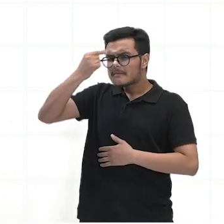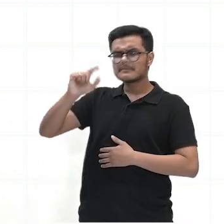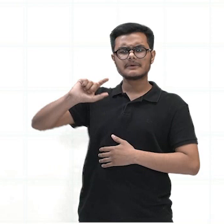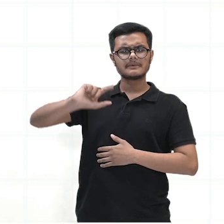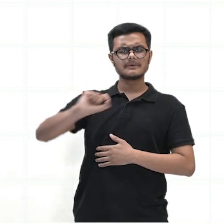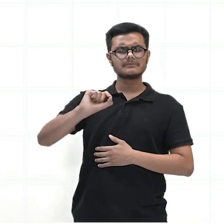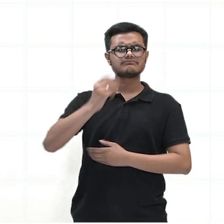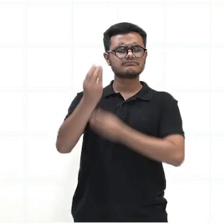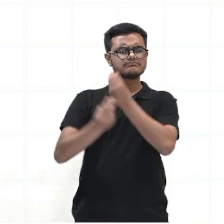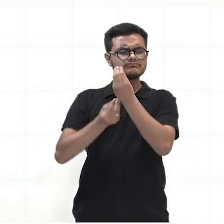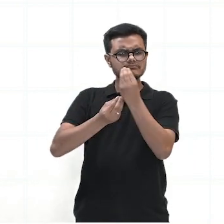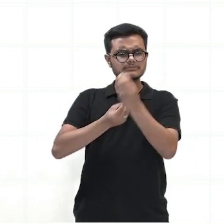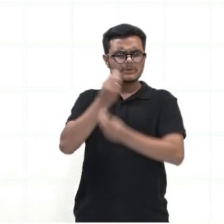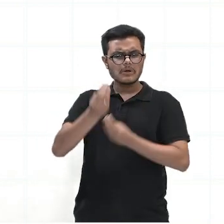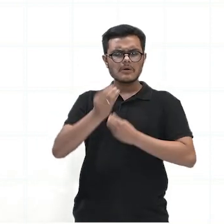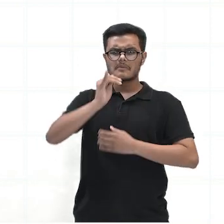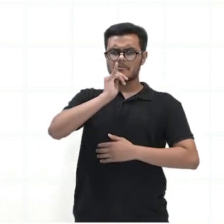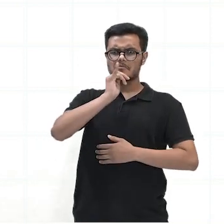to replace,